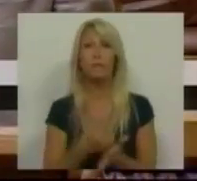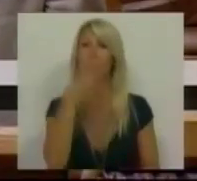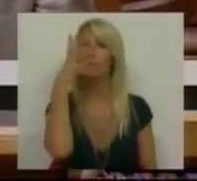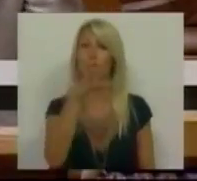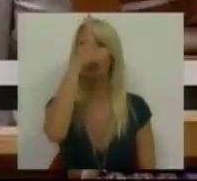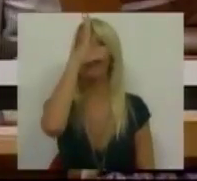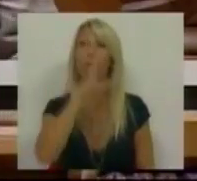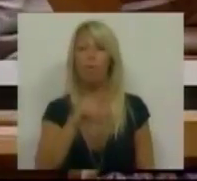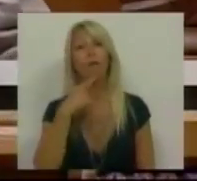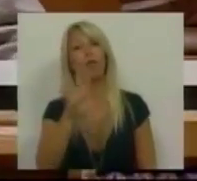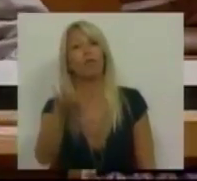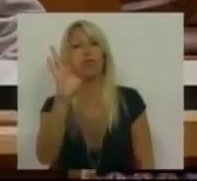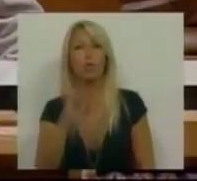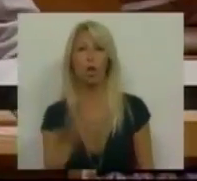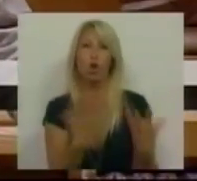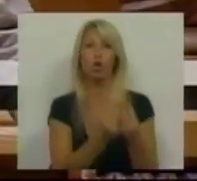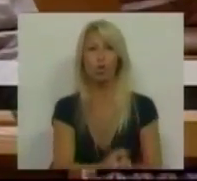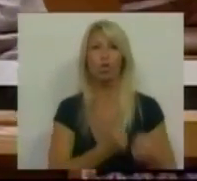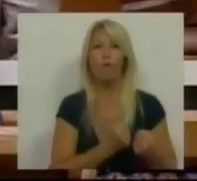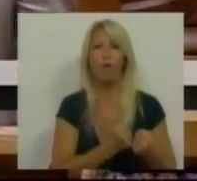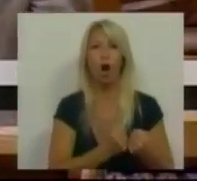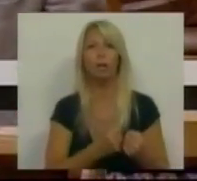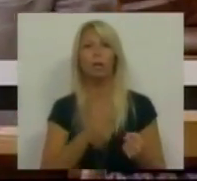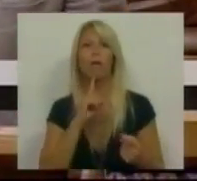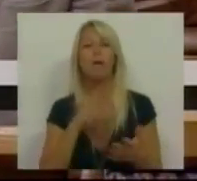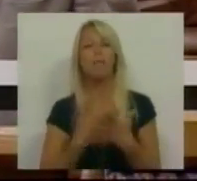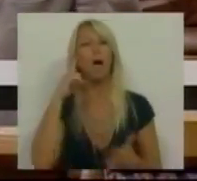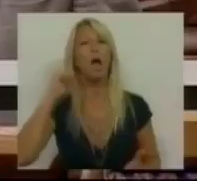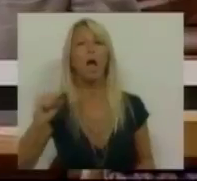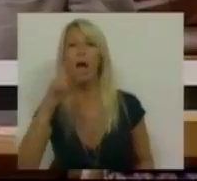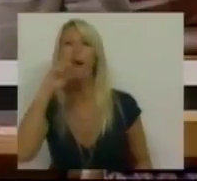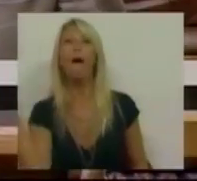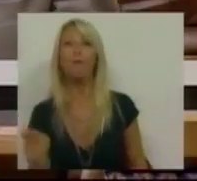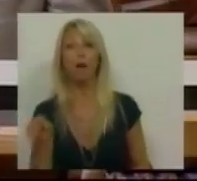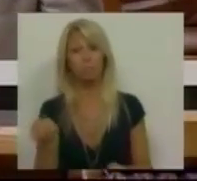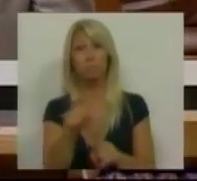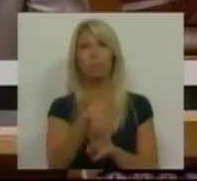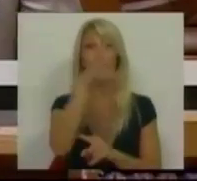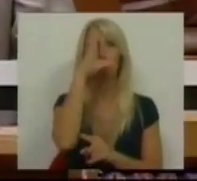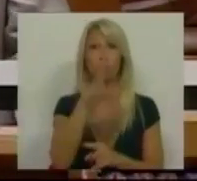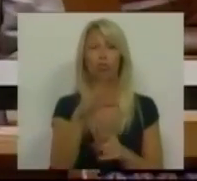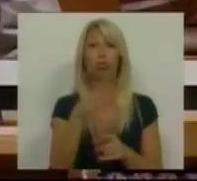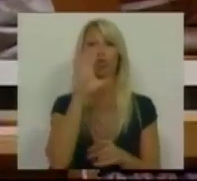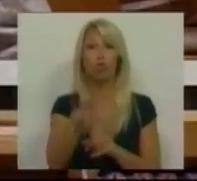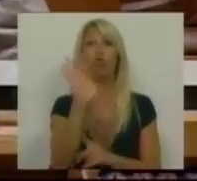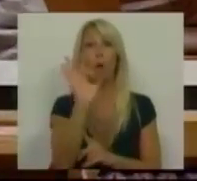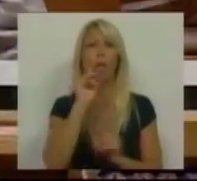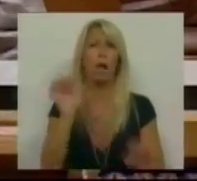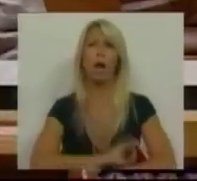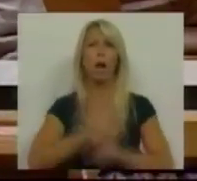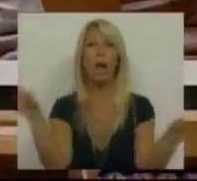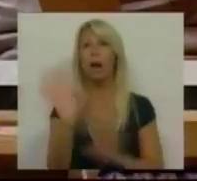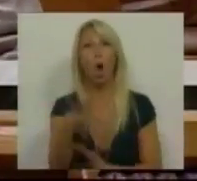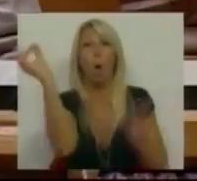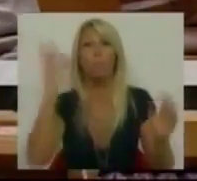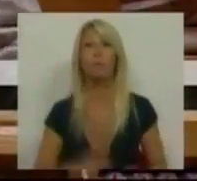de se colocar ao lado dos mais fortes para atracar os mais frágeis. E nessa escolha, hoje fica bem claro essa opção. O Governo coloca-se